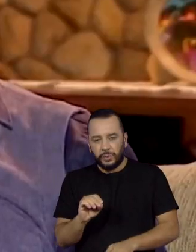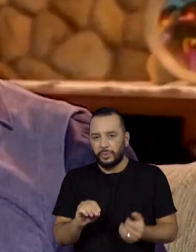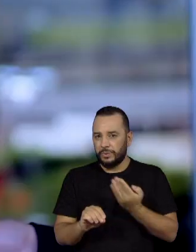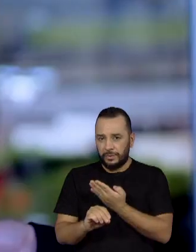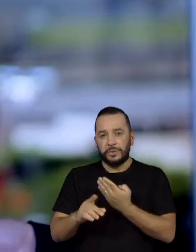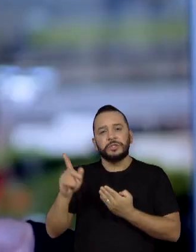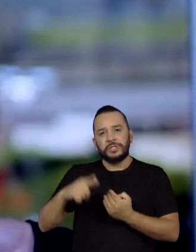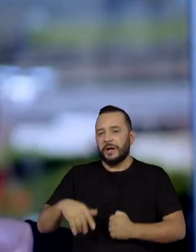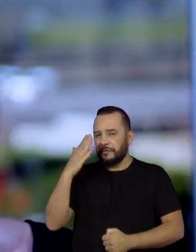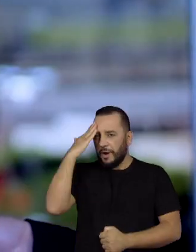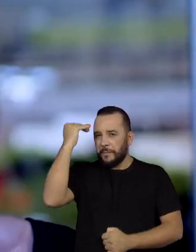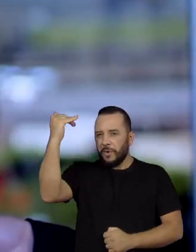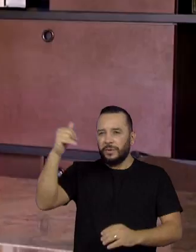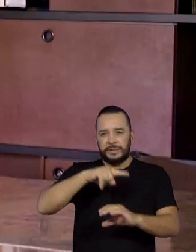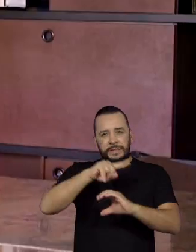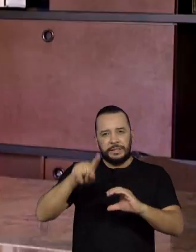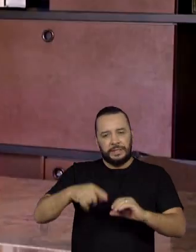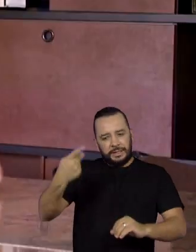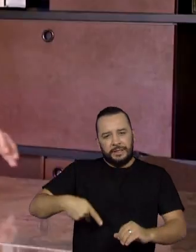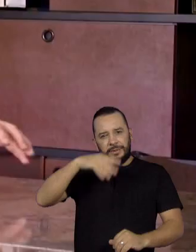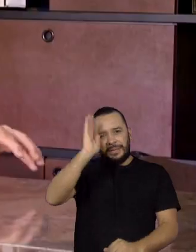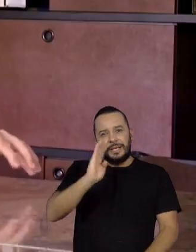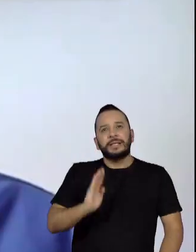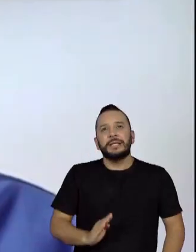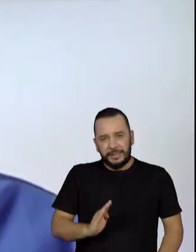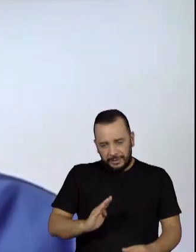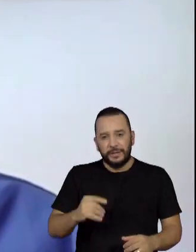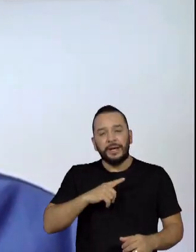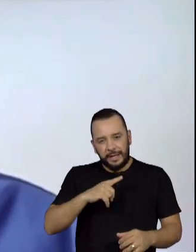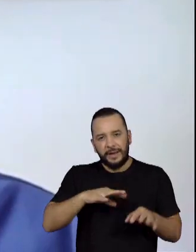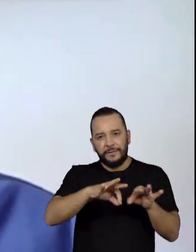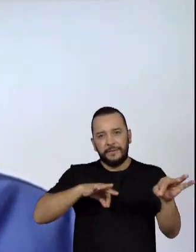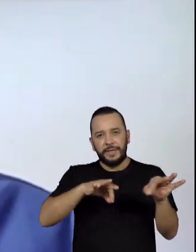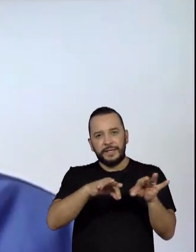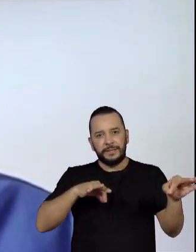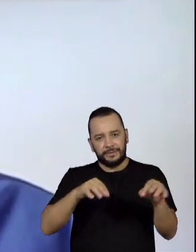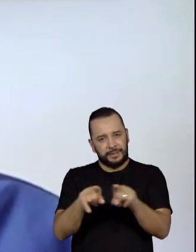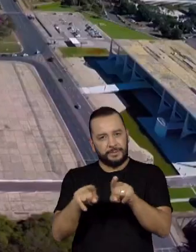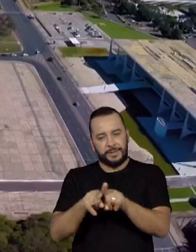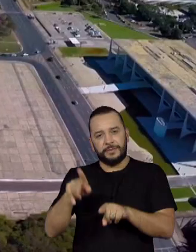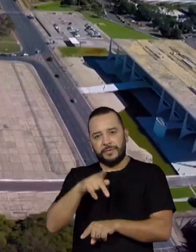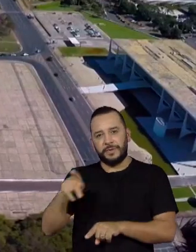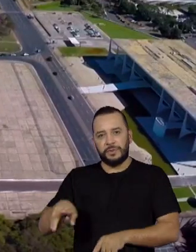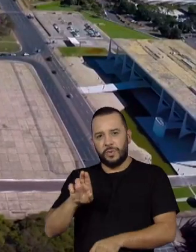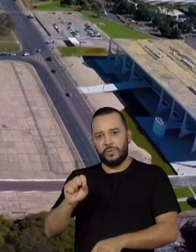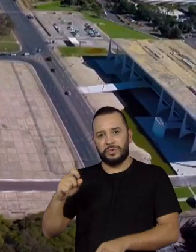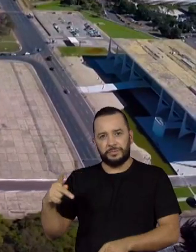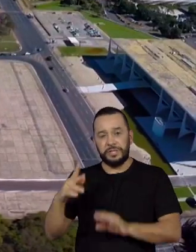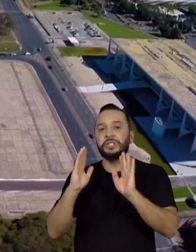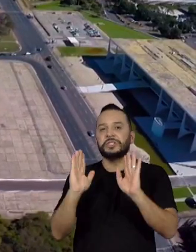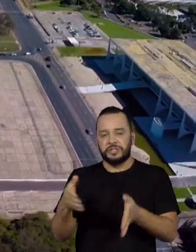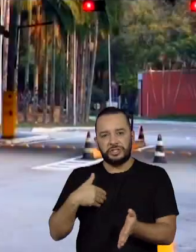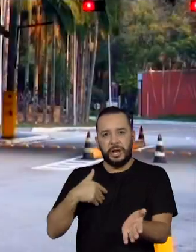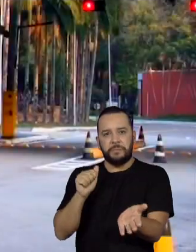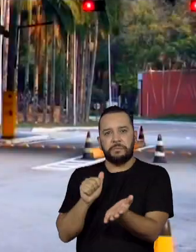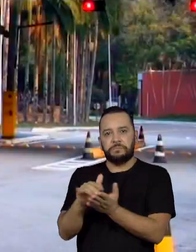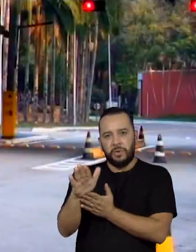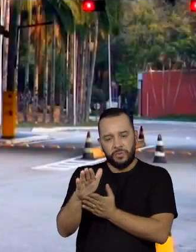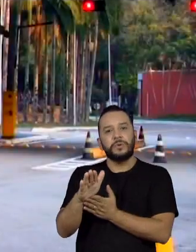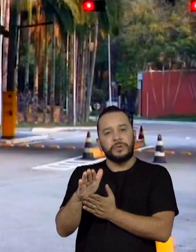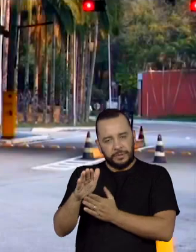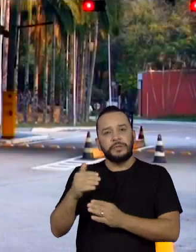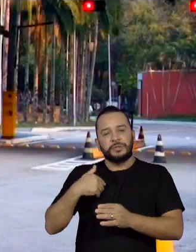mais renomados cientistas do país. O físico e professor da USP, exonerado em 2019 da direção do